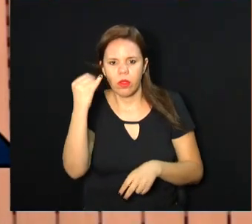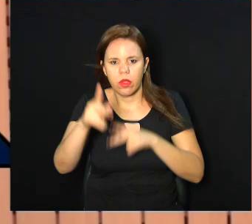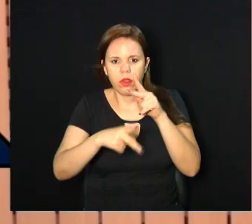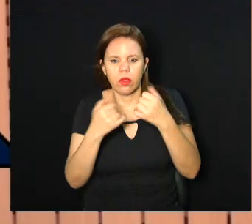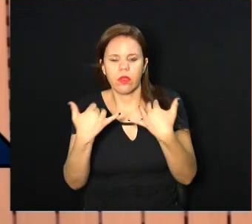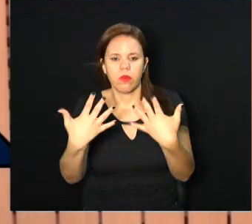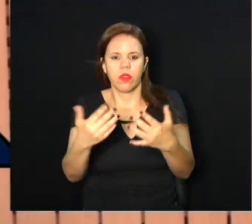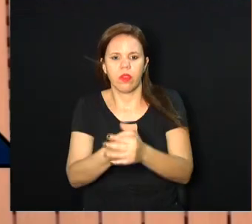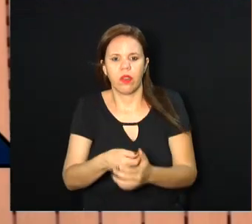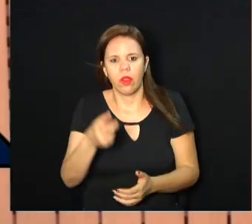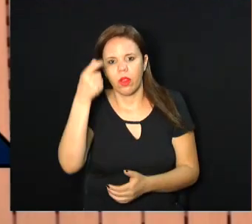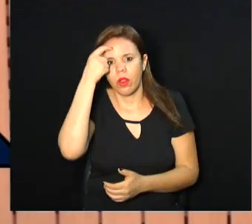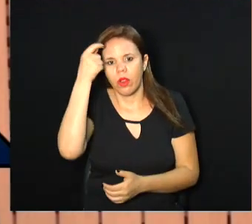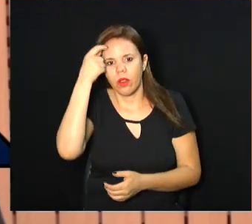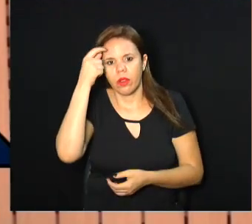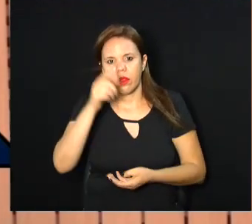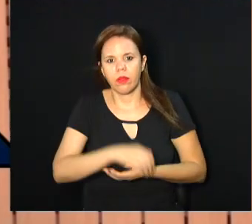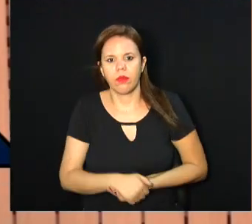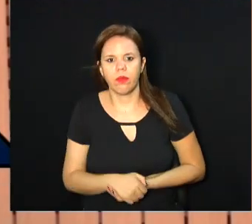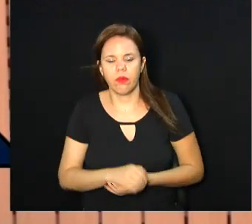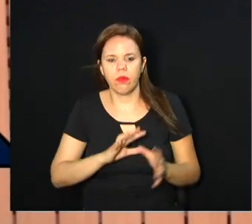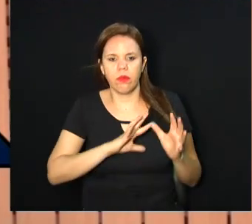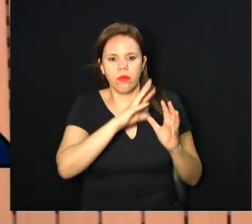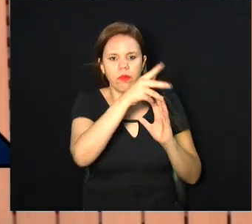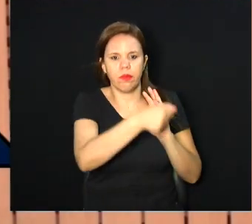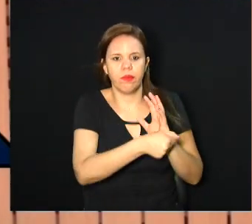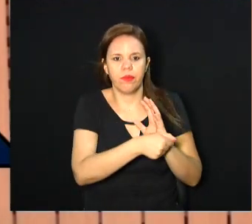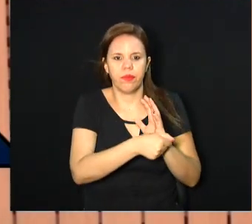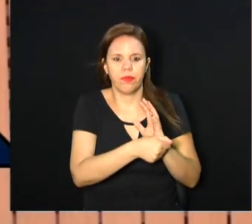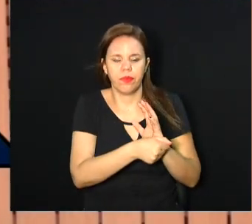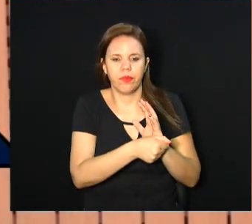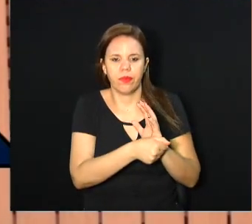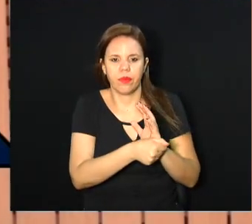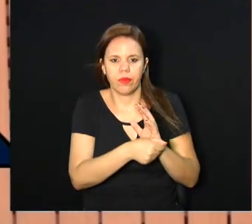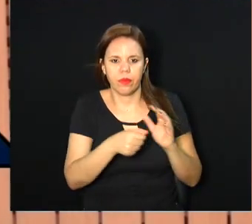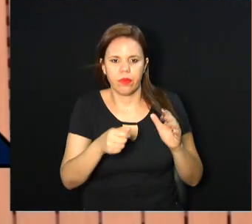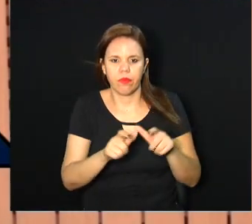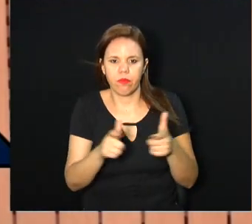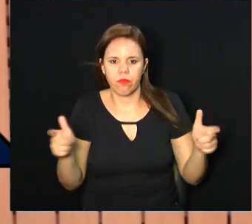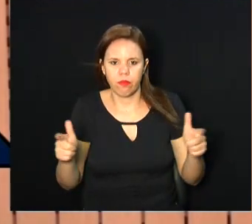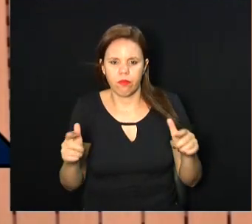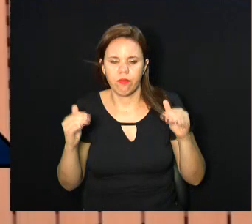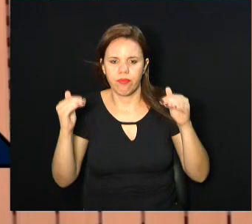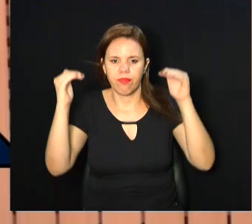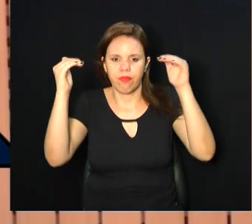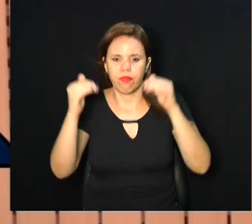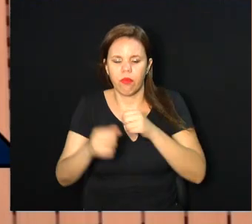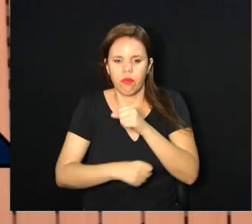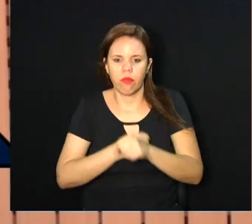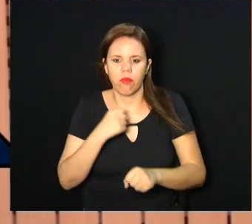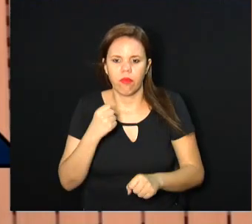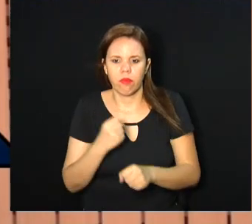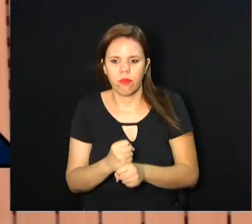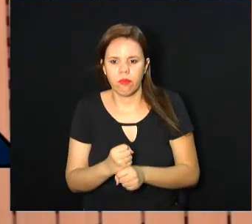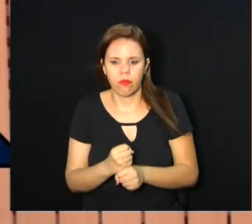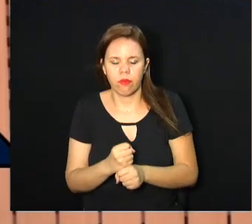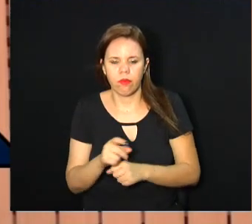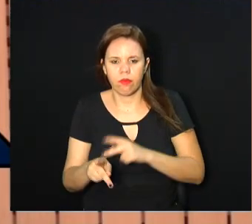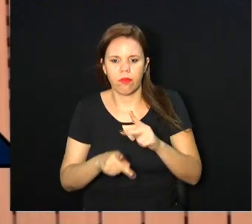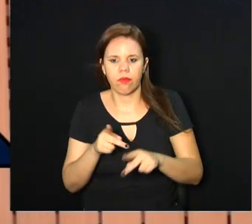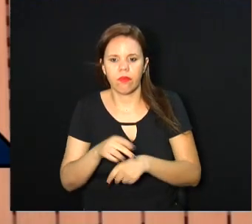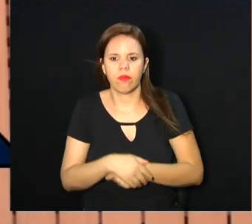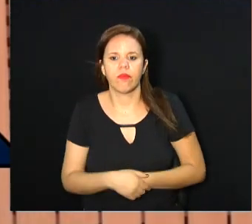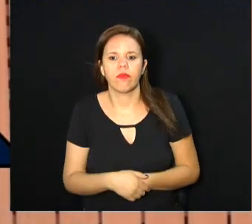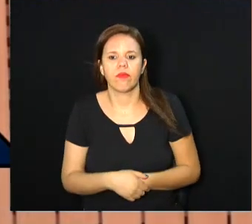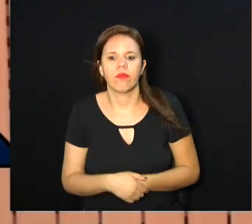população. Da consciência ambiental, energética, ela vem crescendo a cada ano na população.